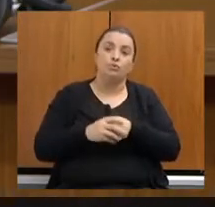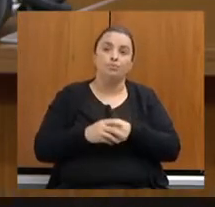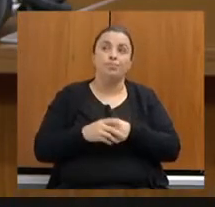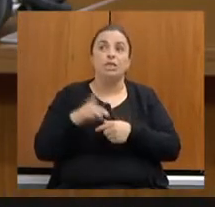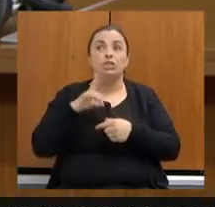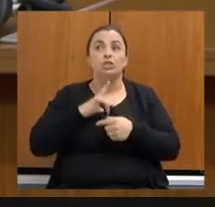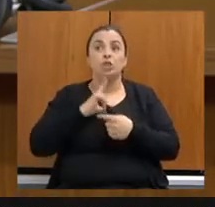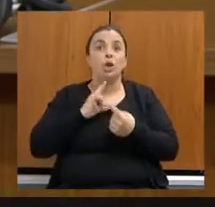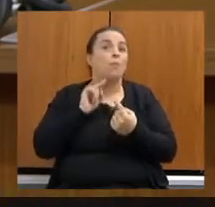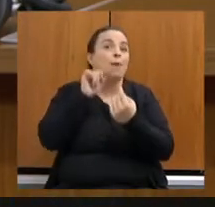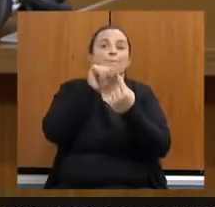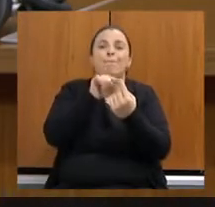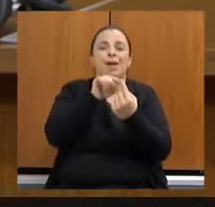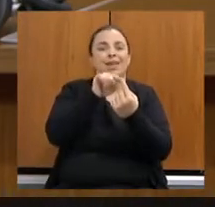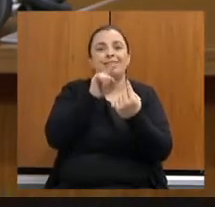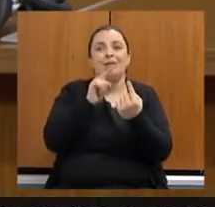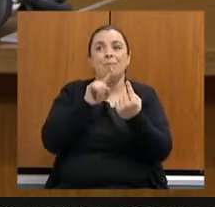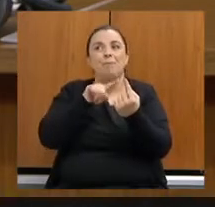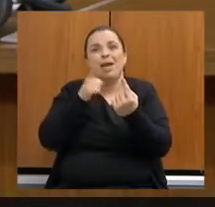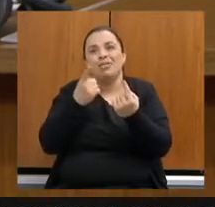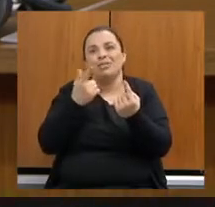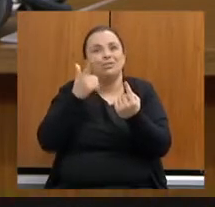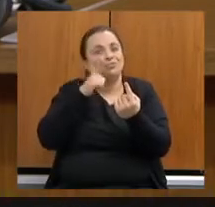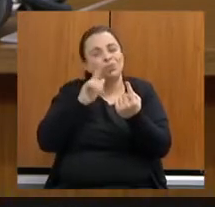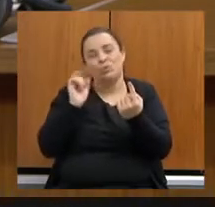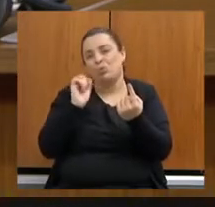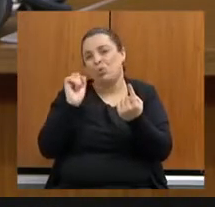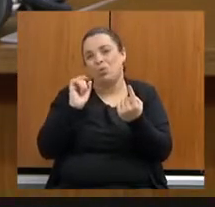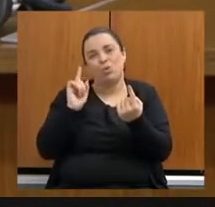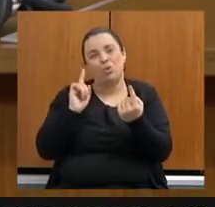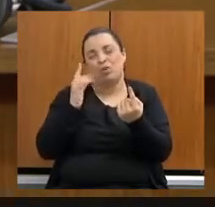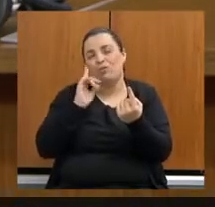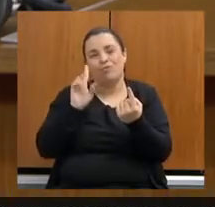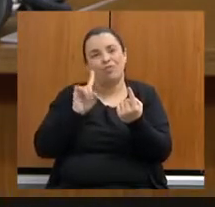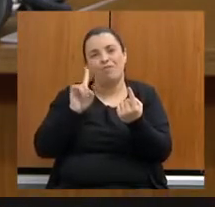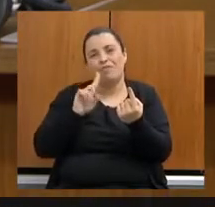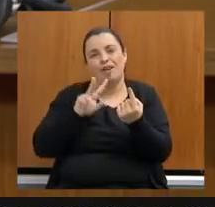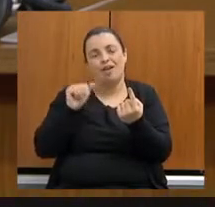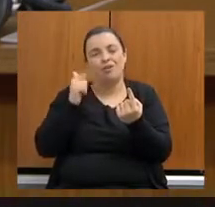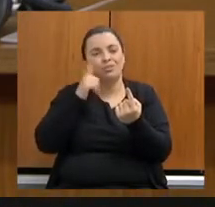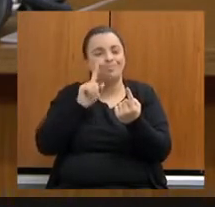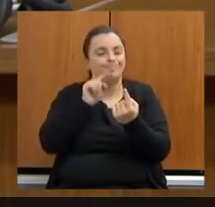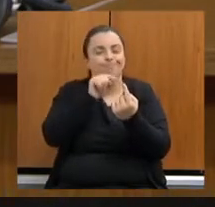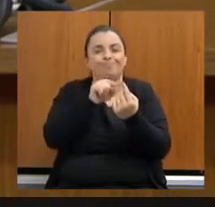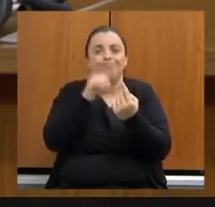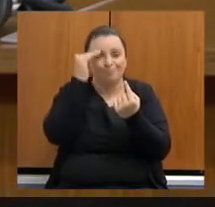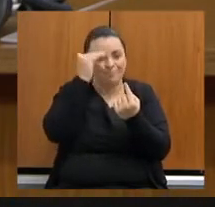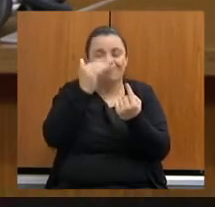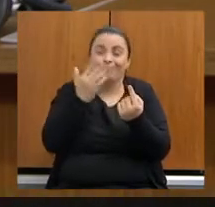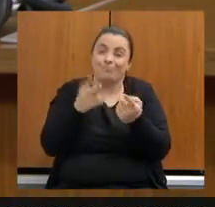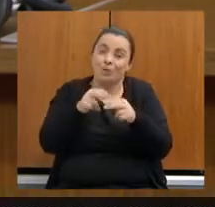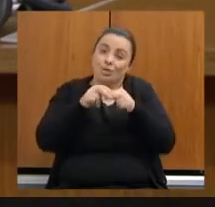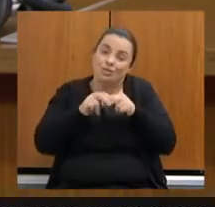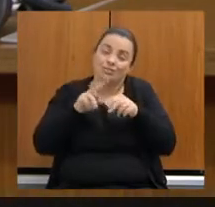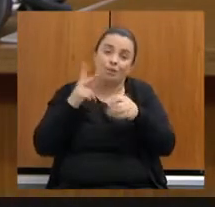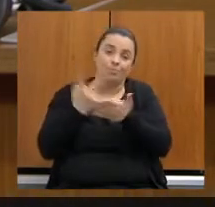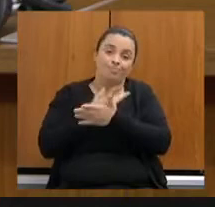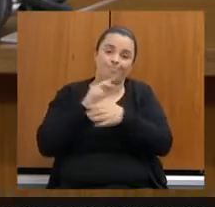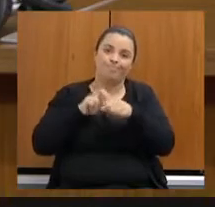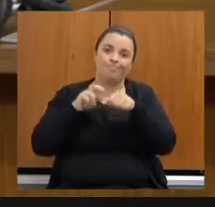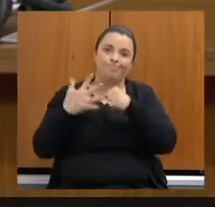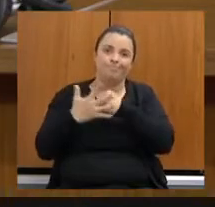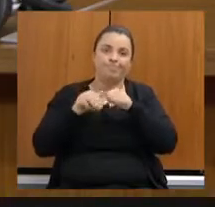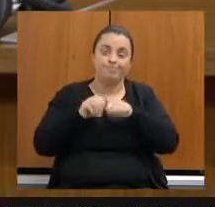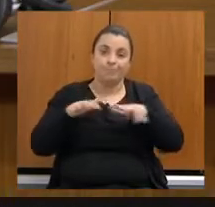uma meta ambiciosa que nós infelizmente não vamos conseguir atingir ele é por causa da academia uma passa